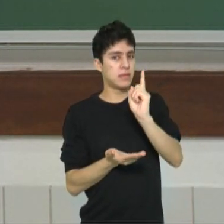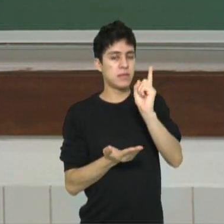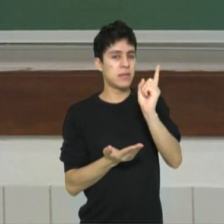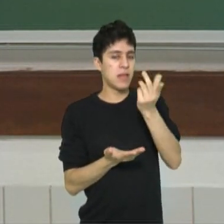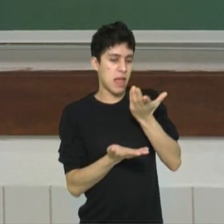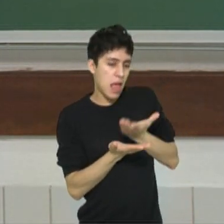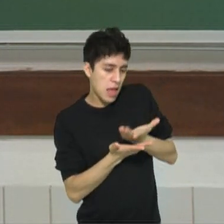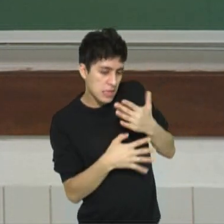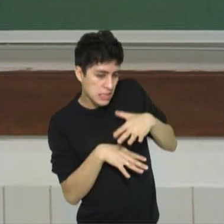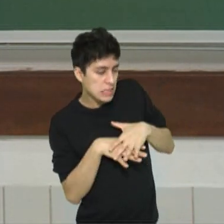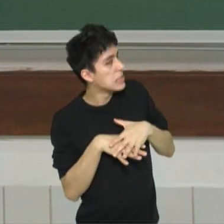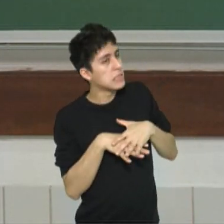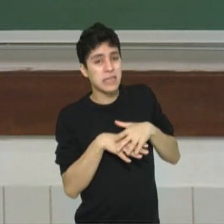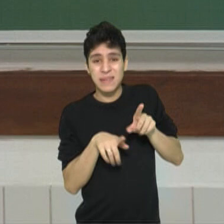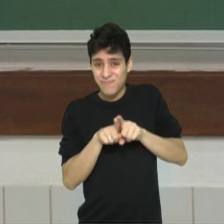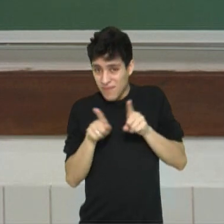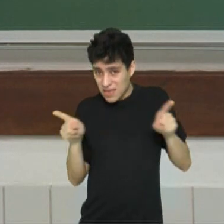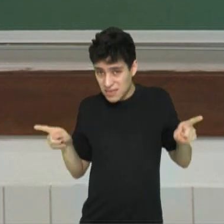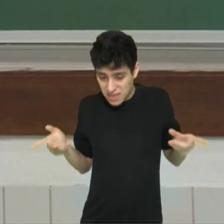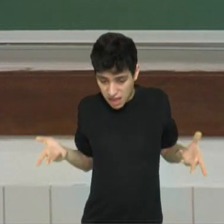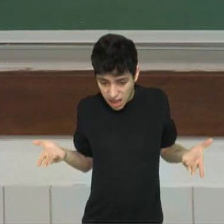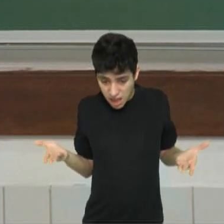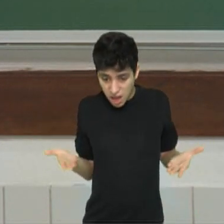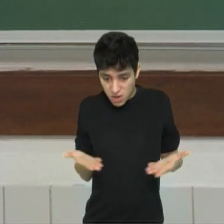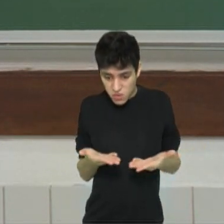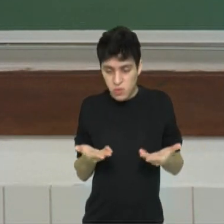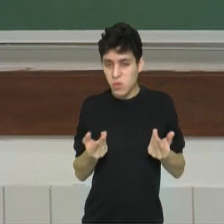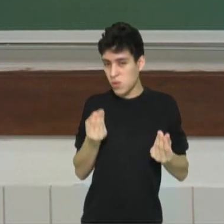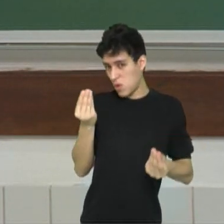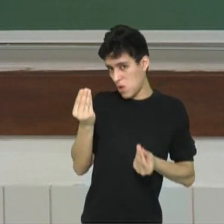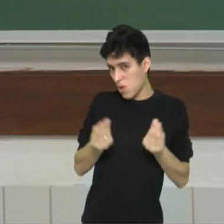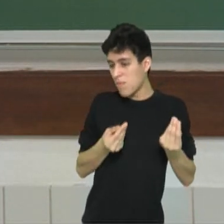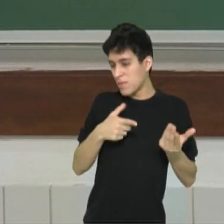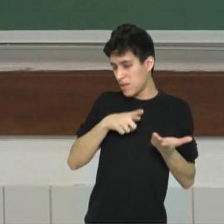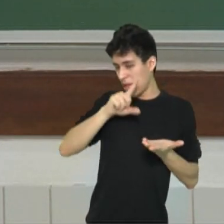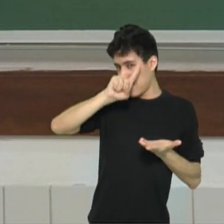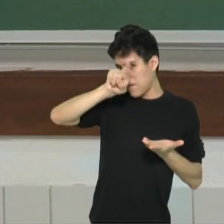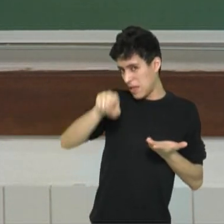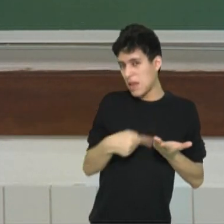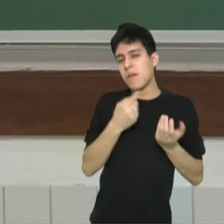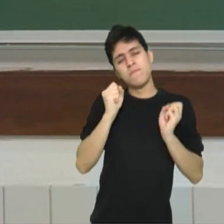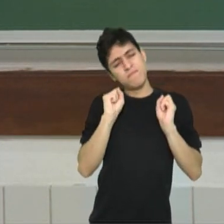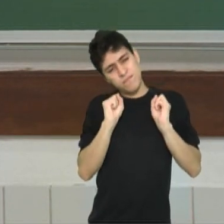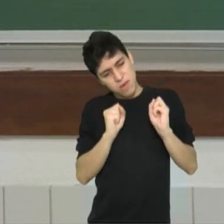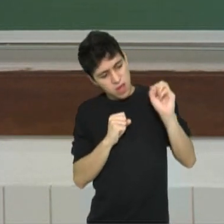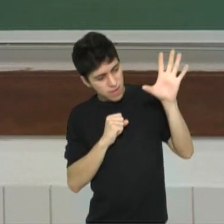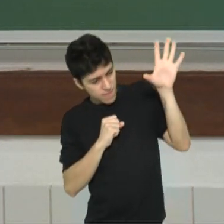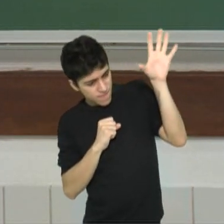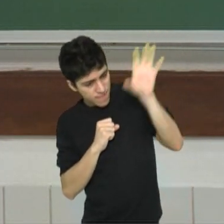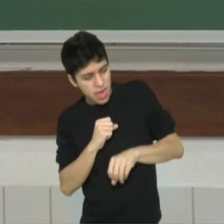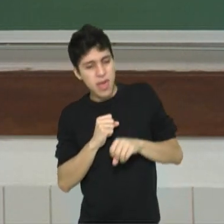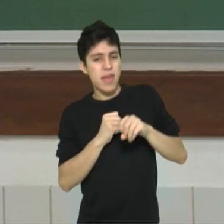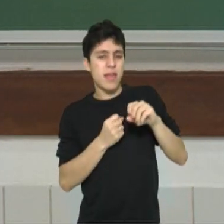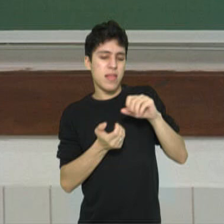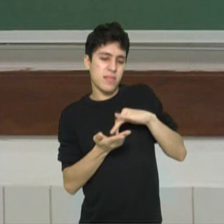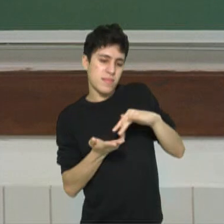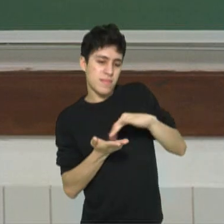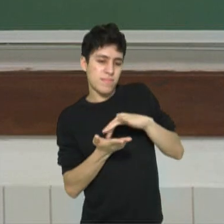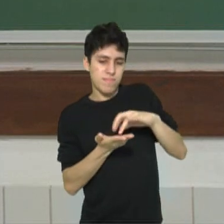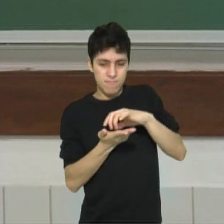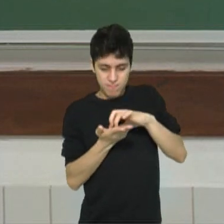nas aulas de matemática. Mas, neste caso, com vírgula, pode sim utilizar, né, para facilitar aí,